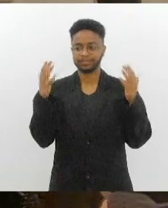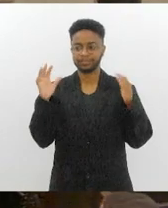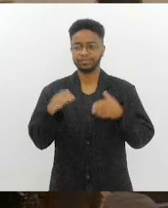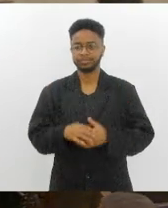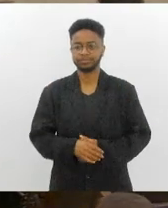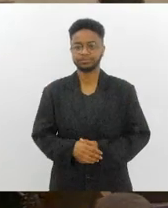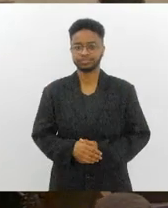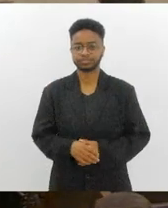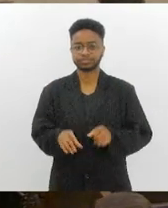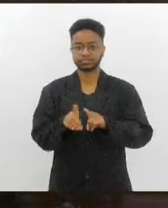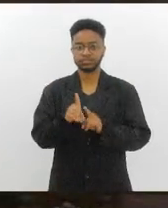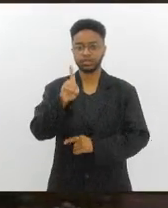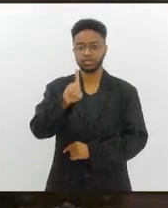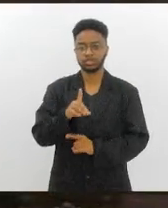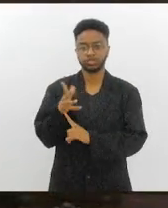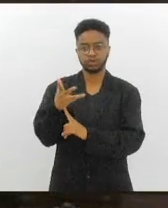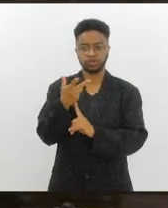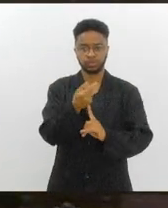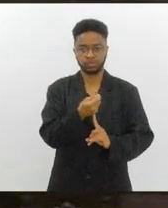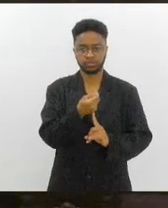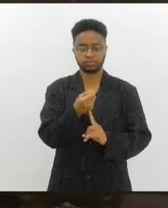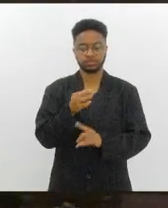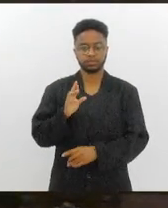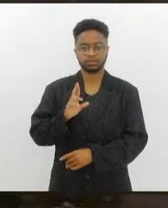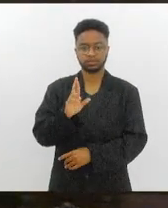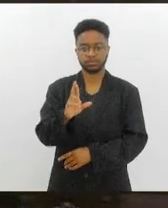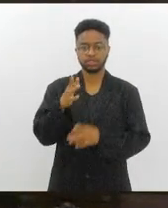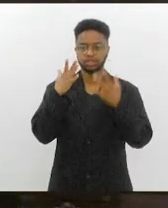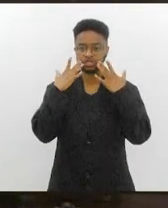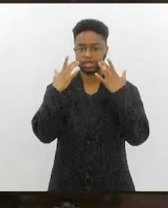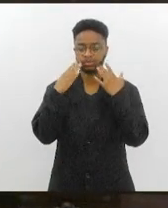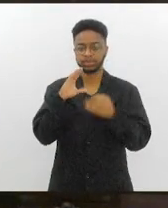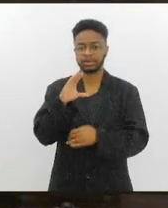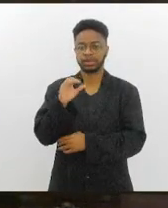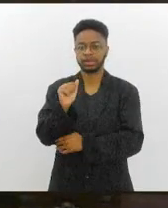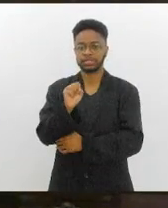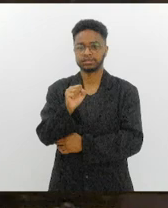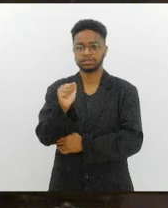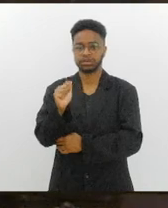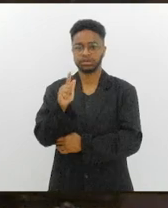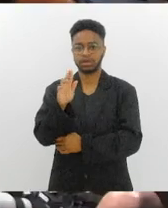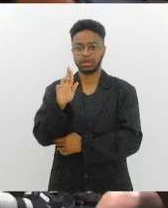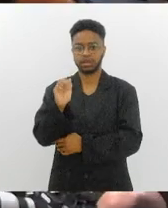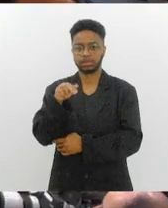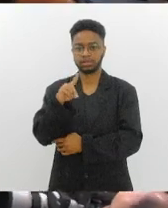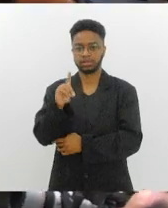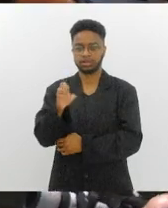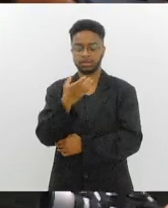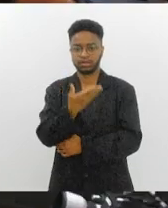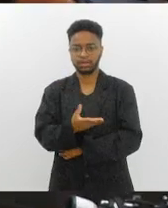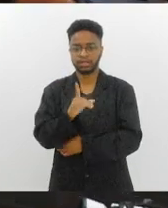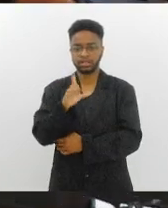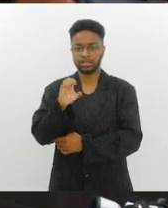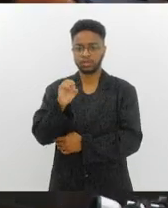Do diretor artístico, representando o Teatro Casa Grande, Leonardo.